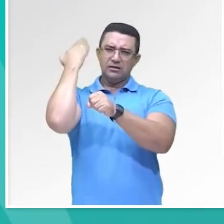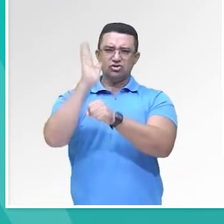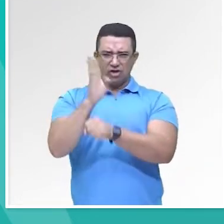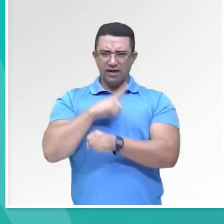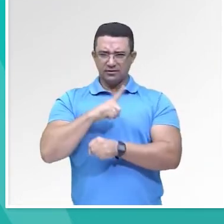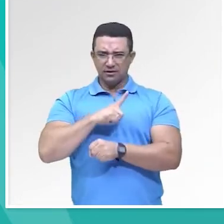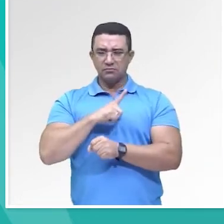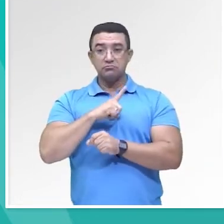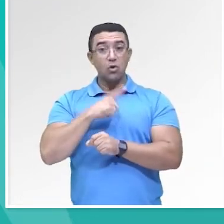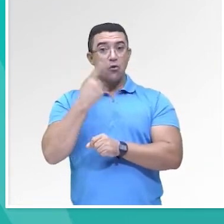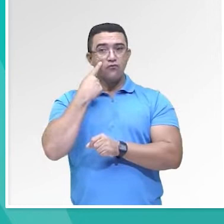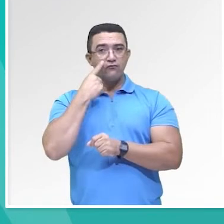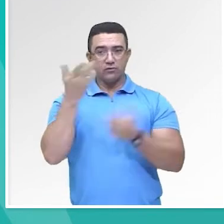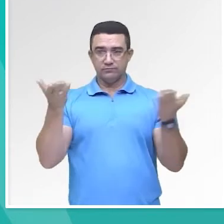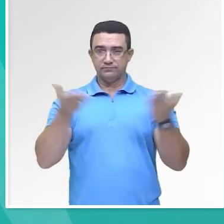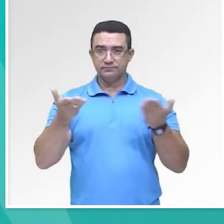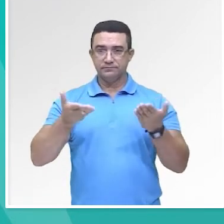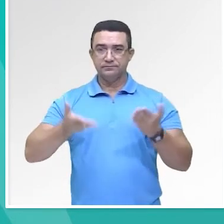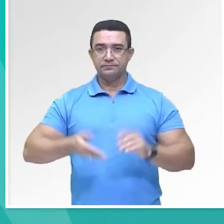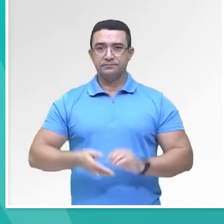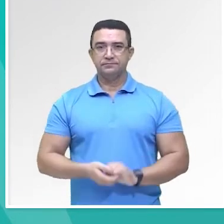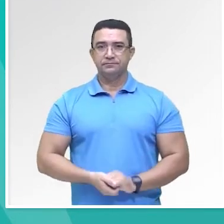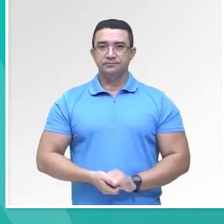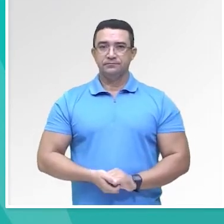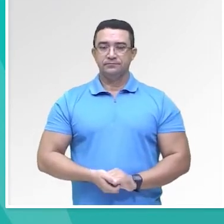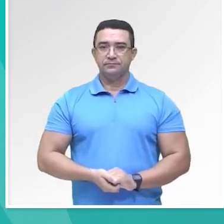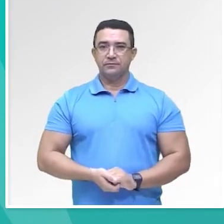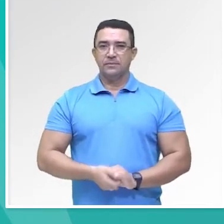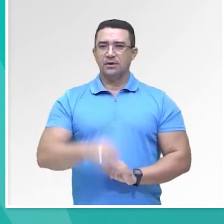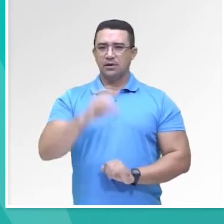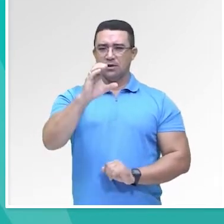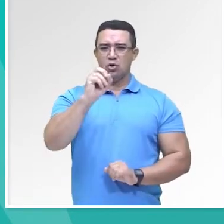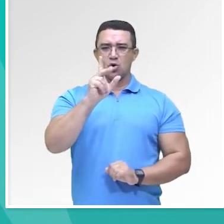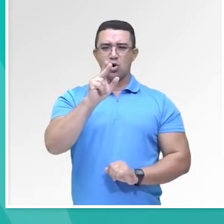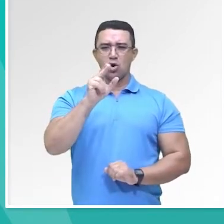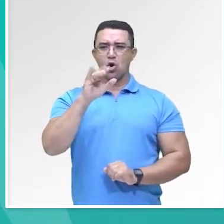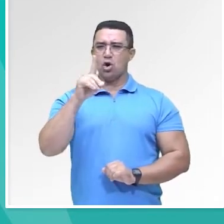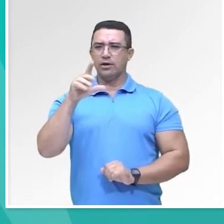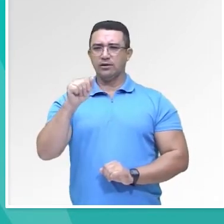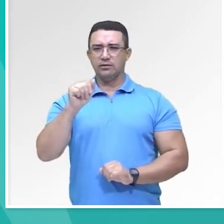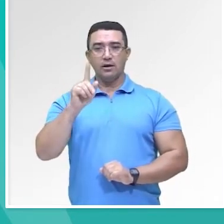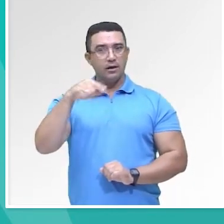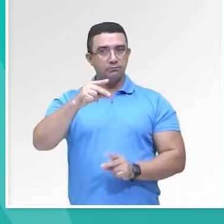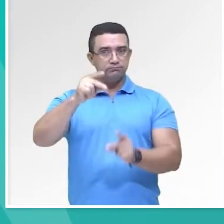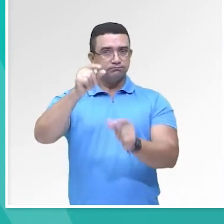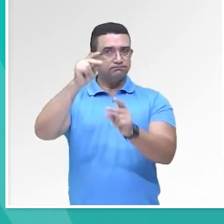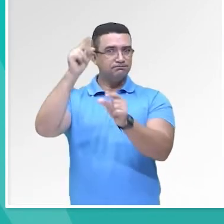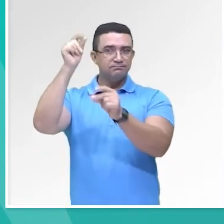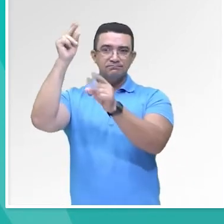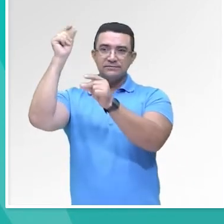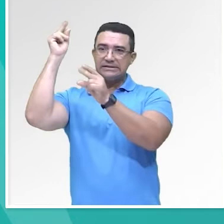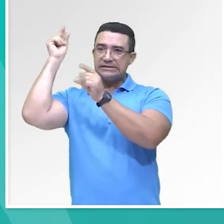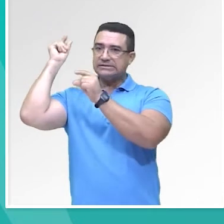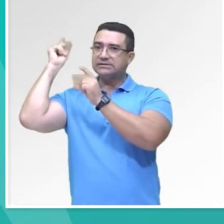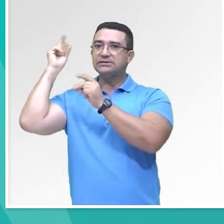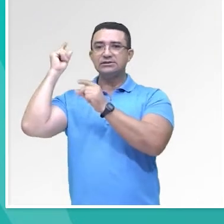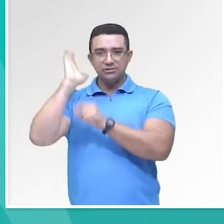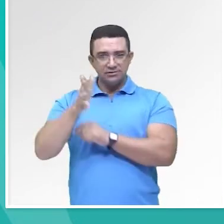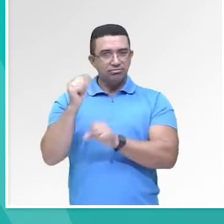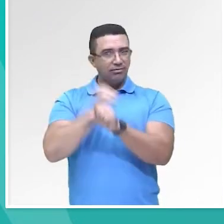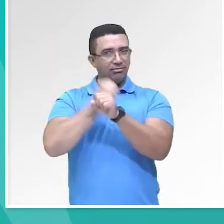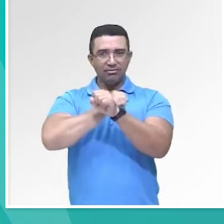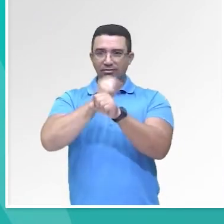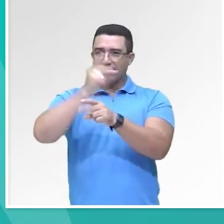ver agora? Então, olha só, a corrida é uma das formas mais primitivas do exercício. Por